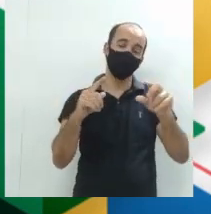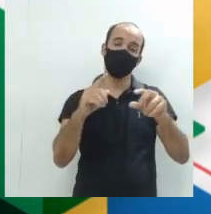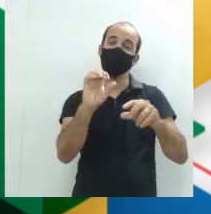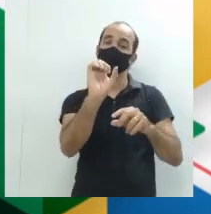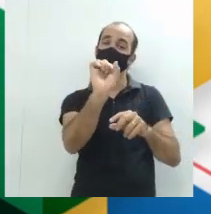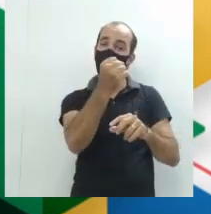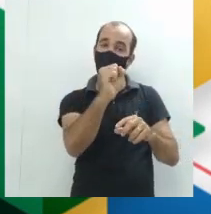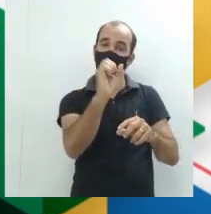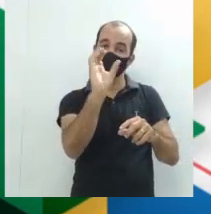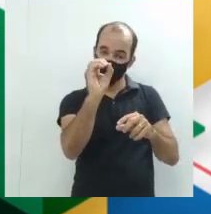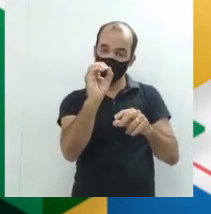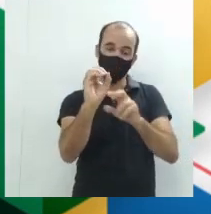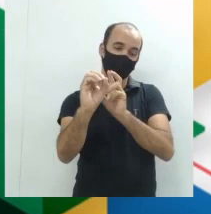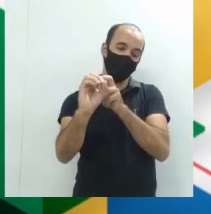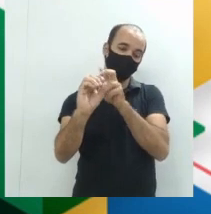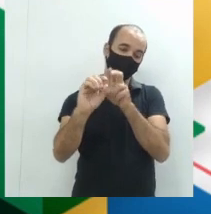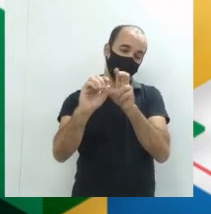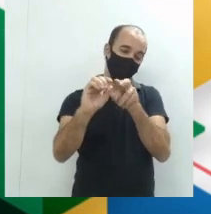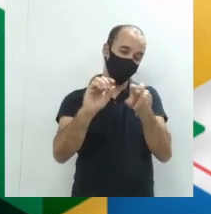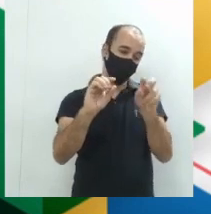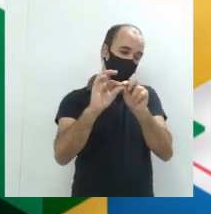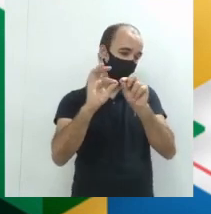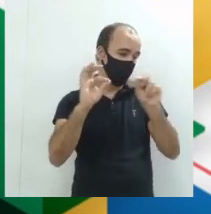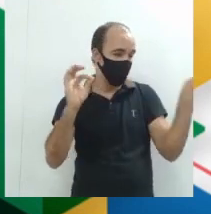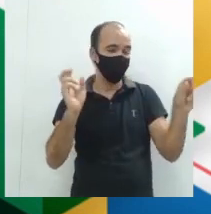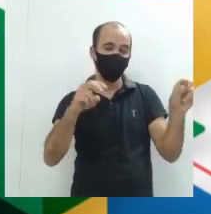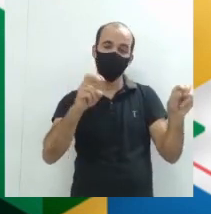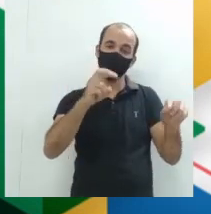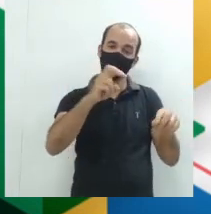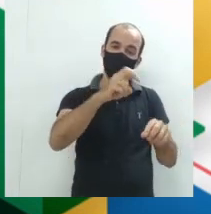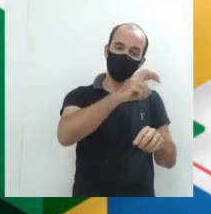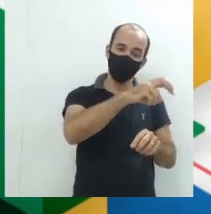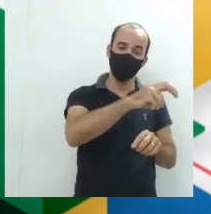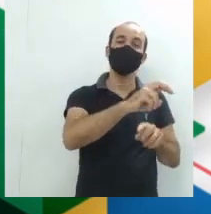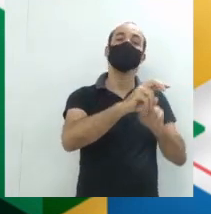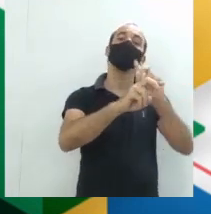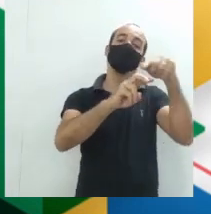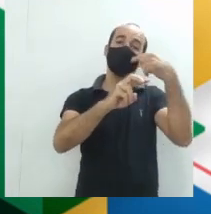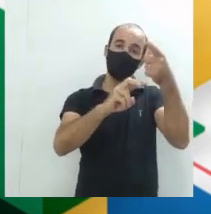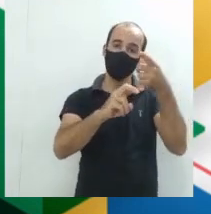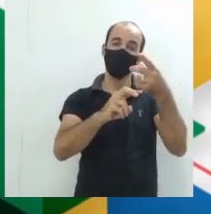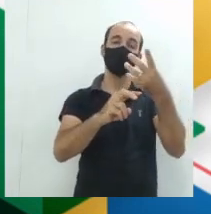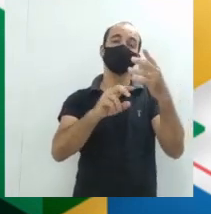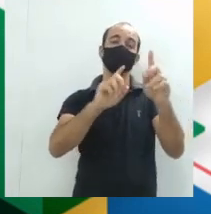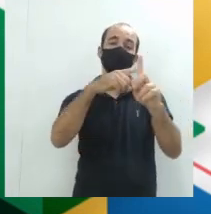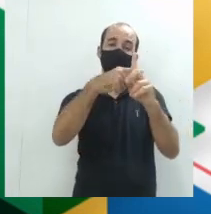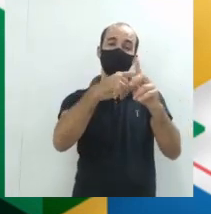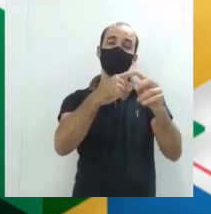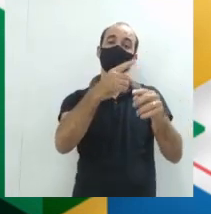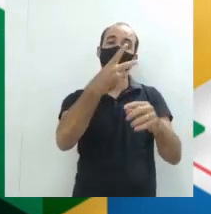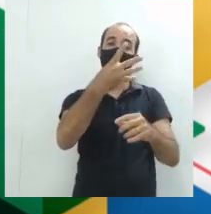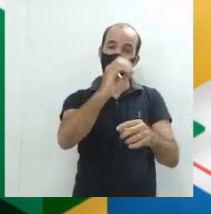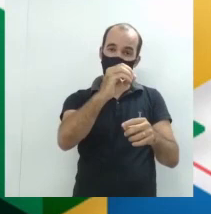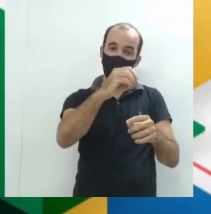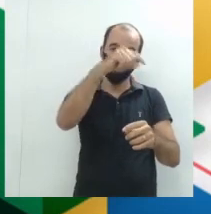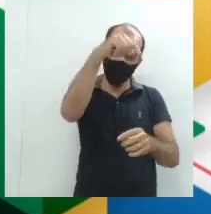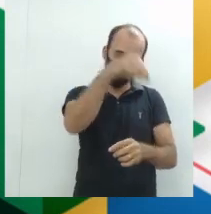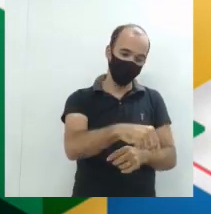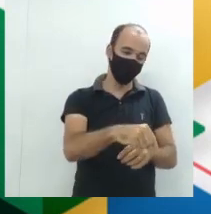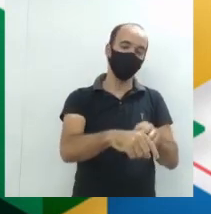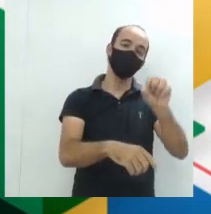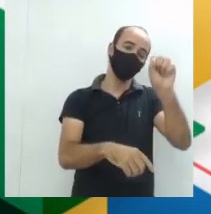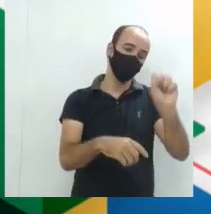linha 180. 100 mais 80, 180. E depois 40 metros de norte para